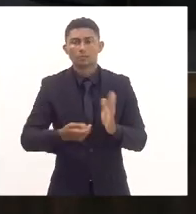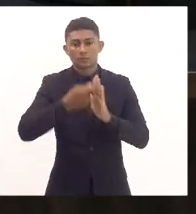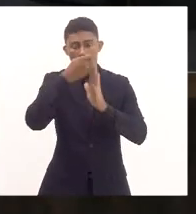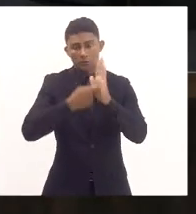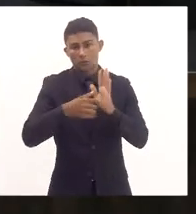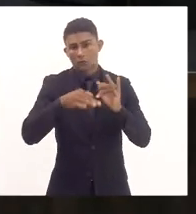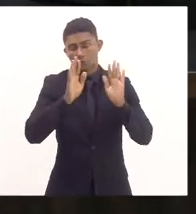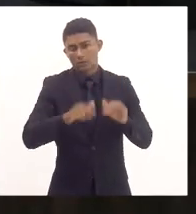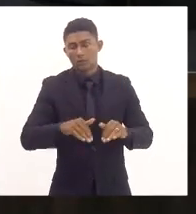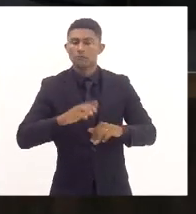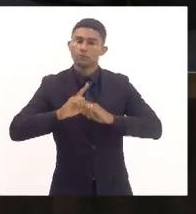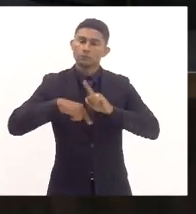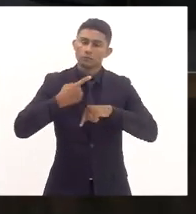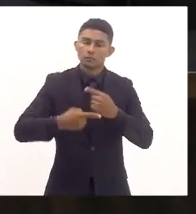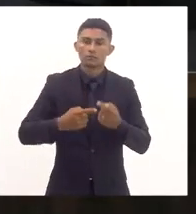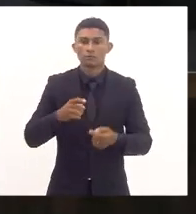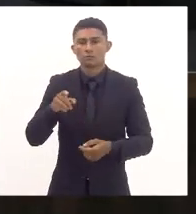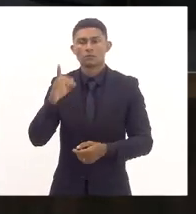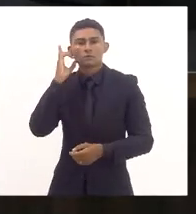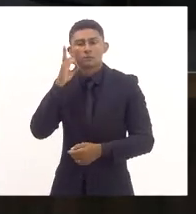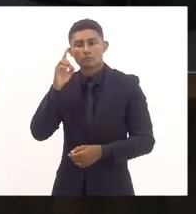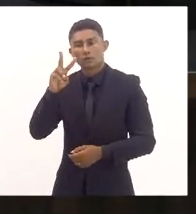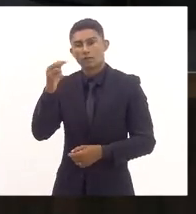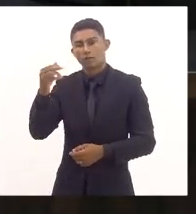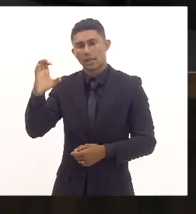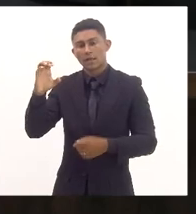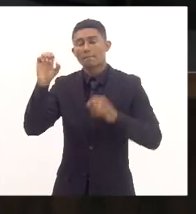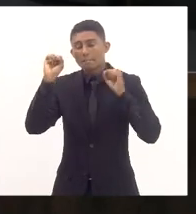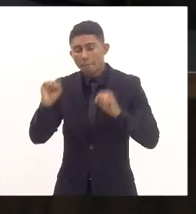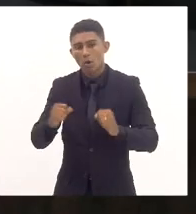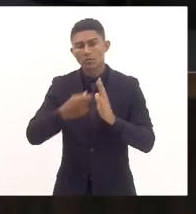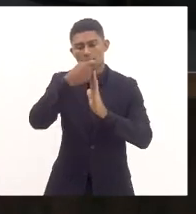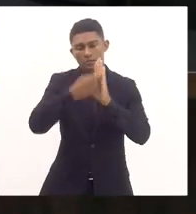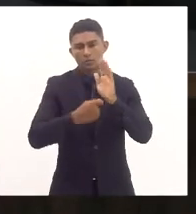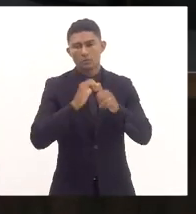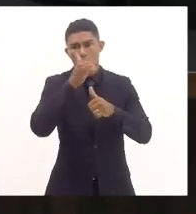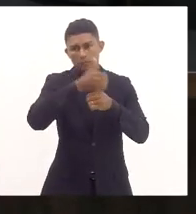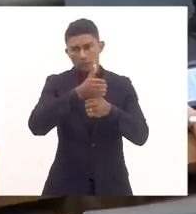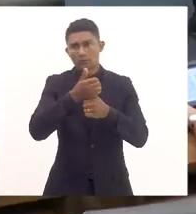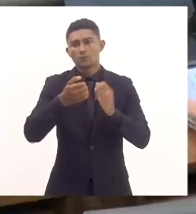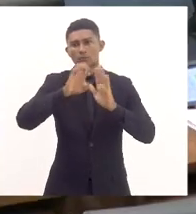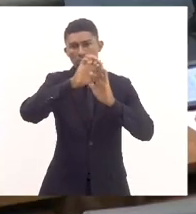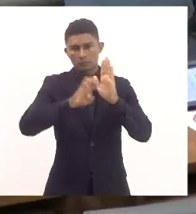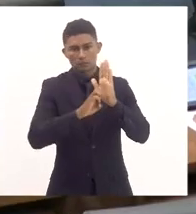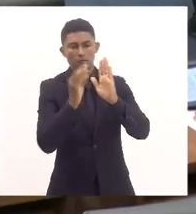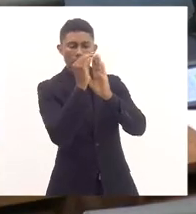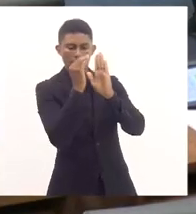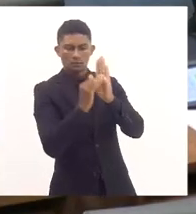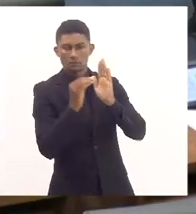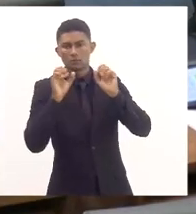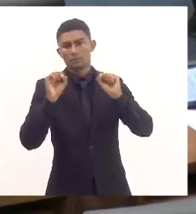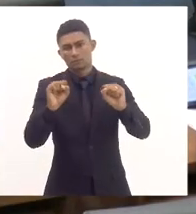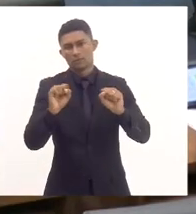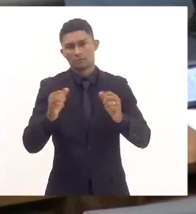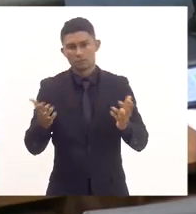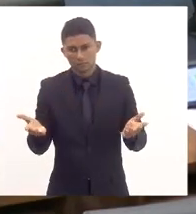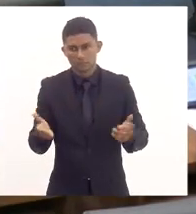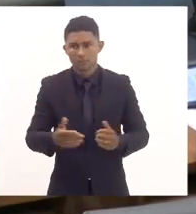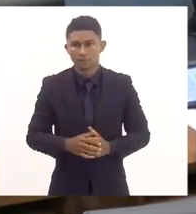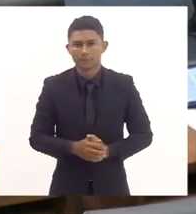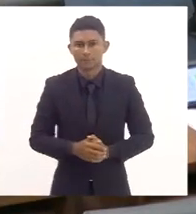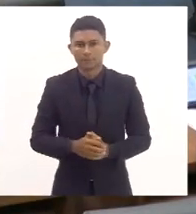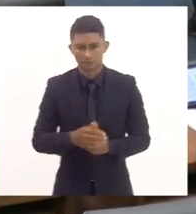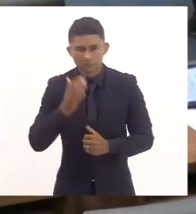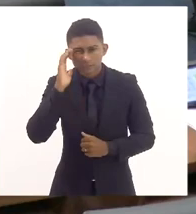final o Valtec o Pode Ele Pode emendar o substantivo bom pode mandar não